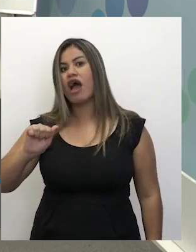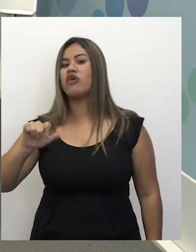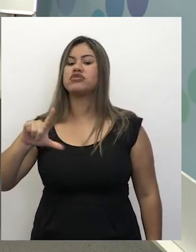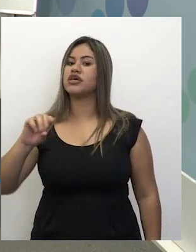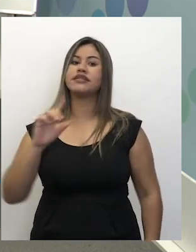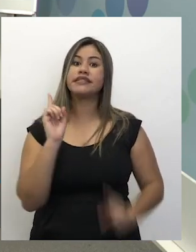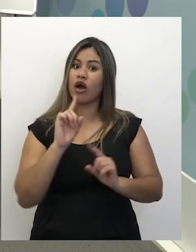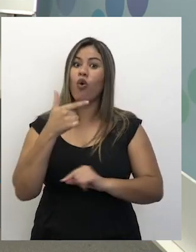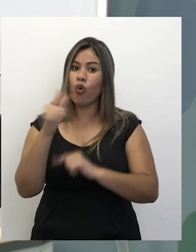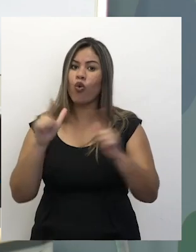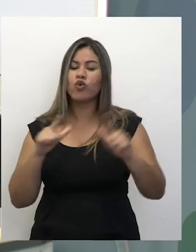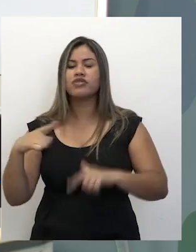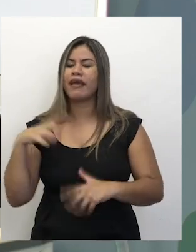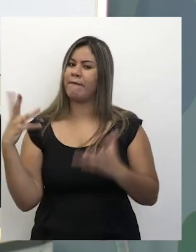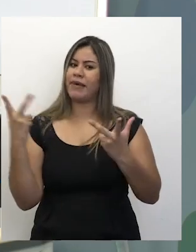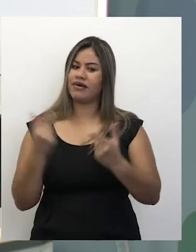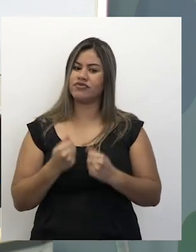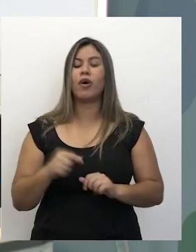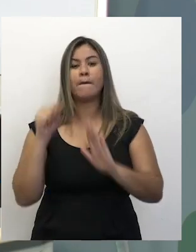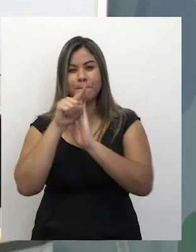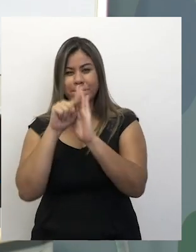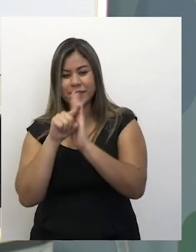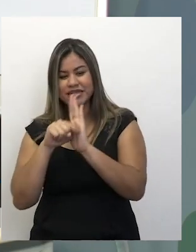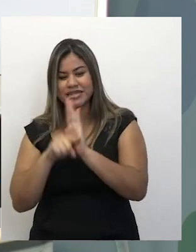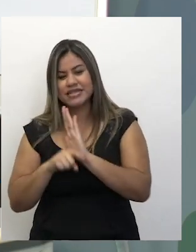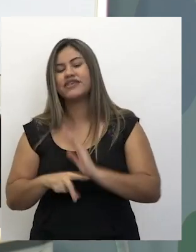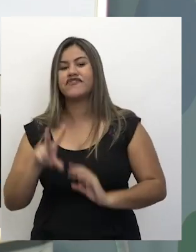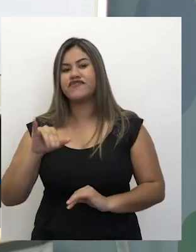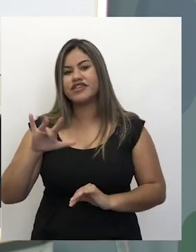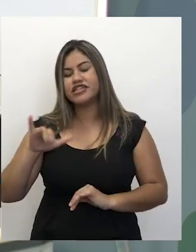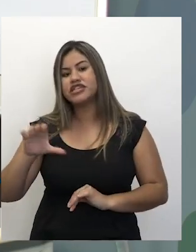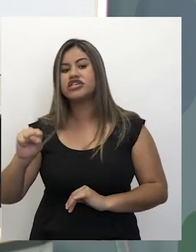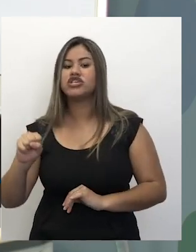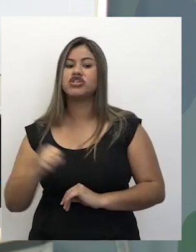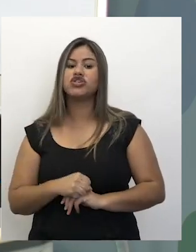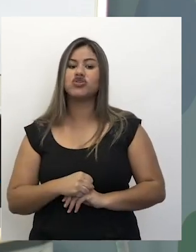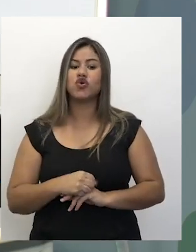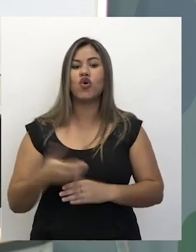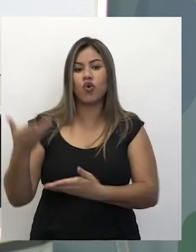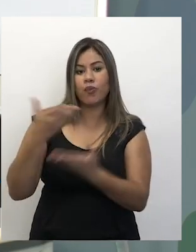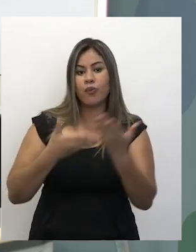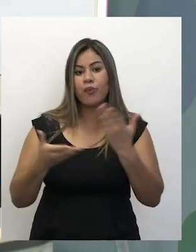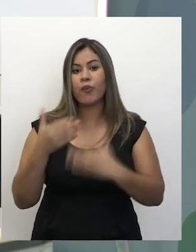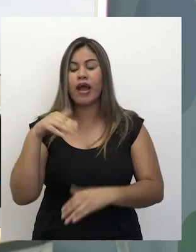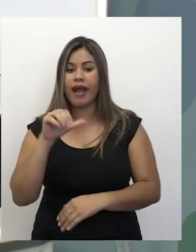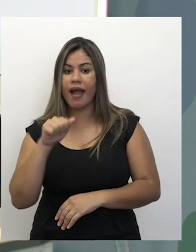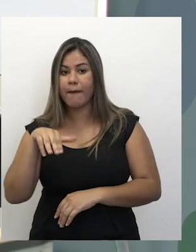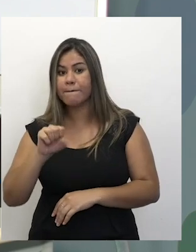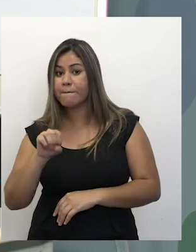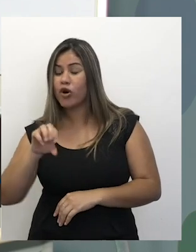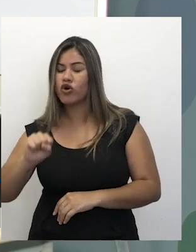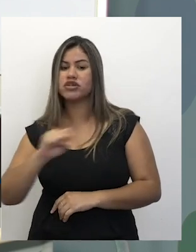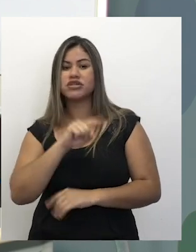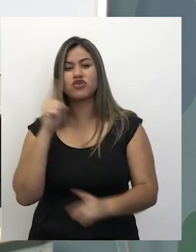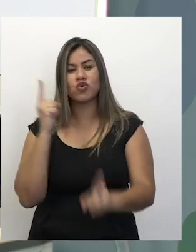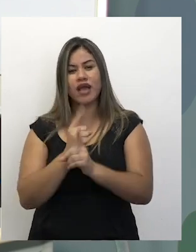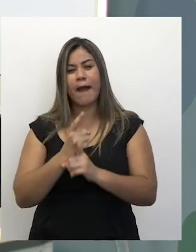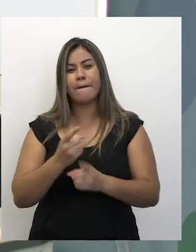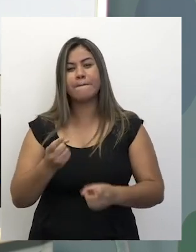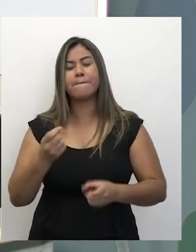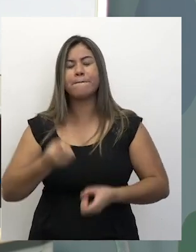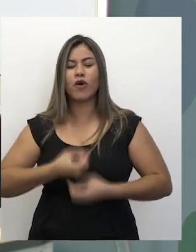mais que não é maravilhoso mas gente pesquisa de Moraes a sua se relacione com os poemas de Camões você vai descobrir um poeta maravilhoso